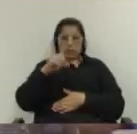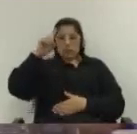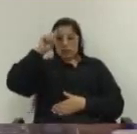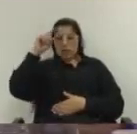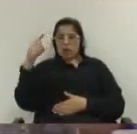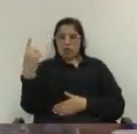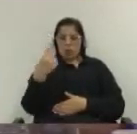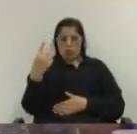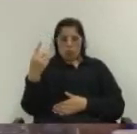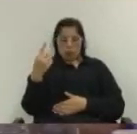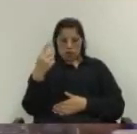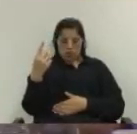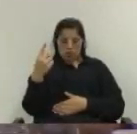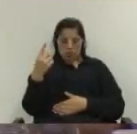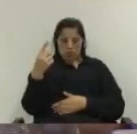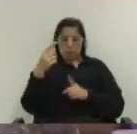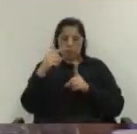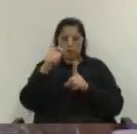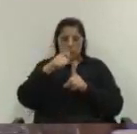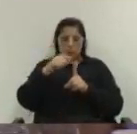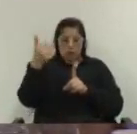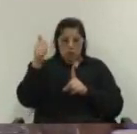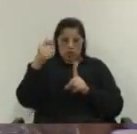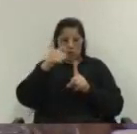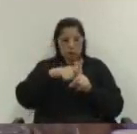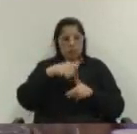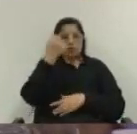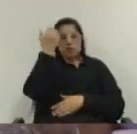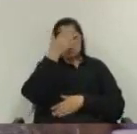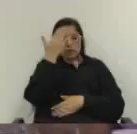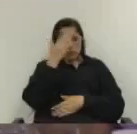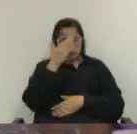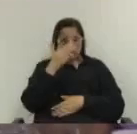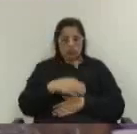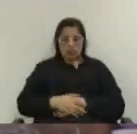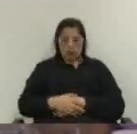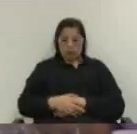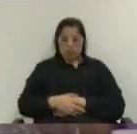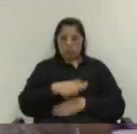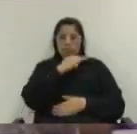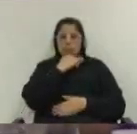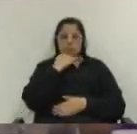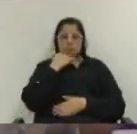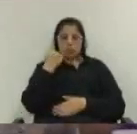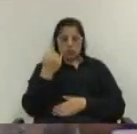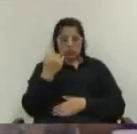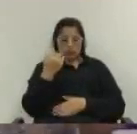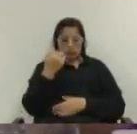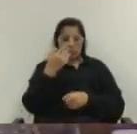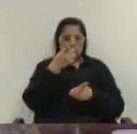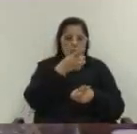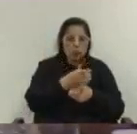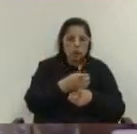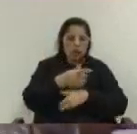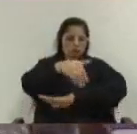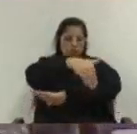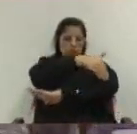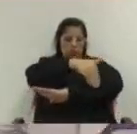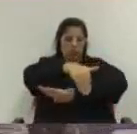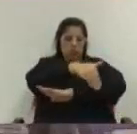de 1958, foi encontrada morta num quartinho de um prédio na Rua